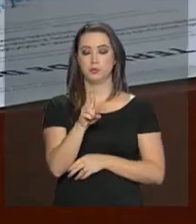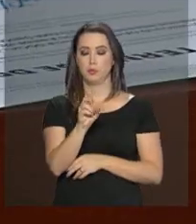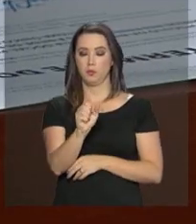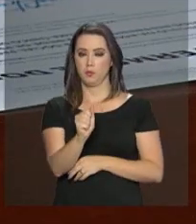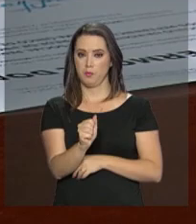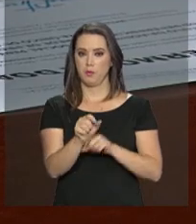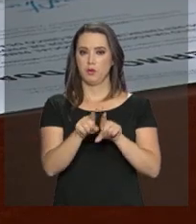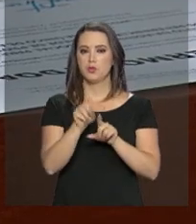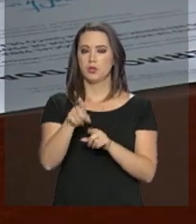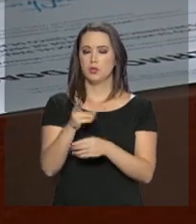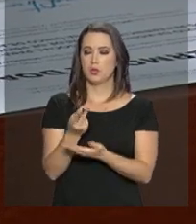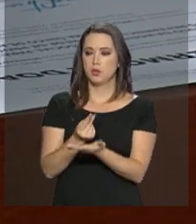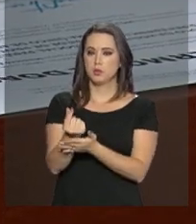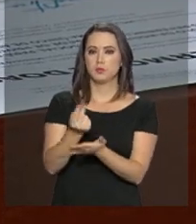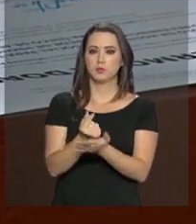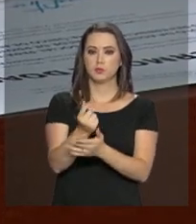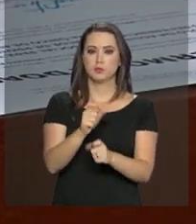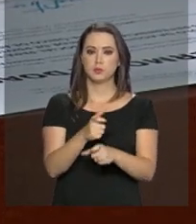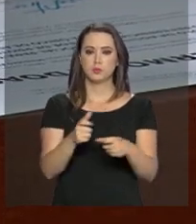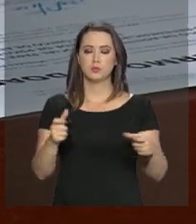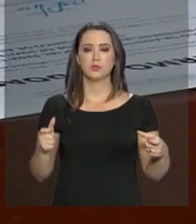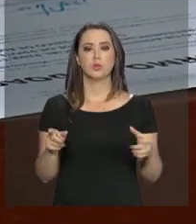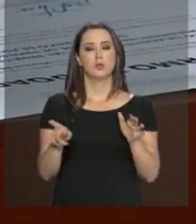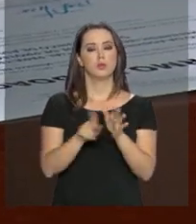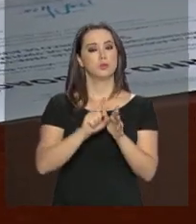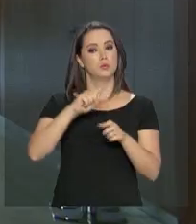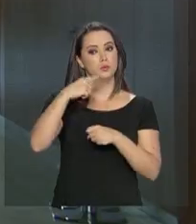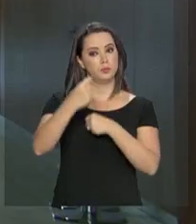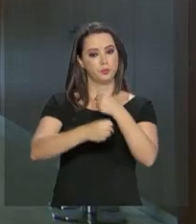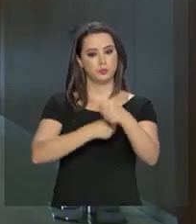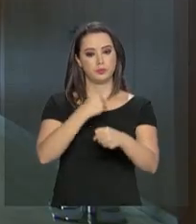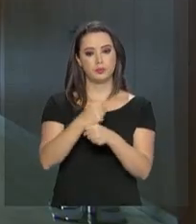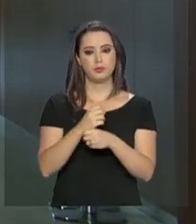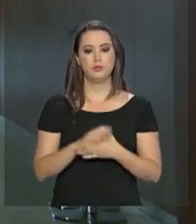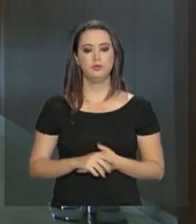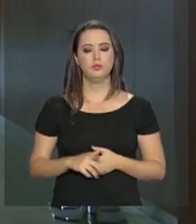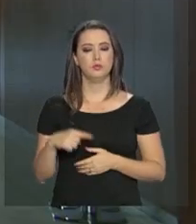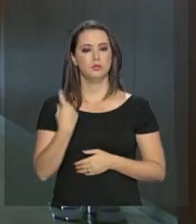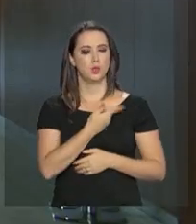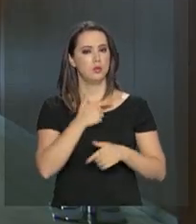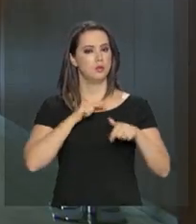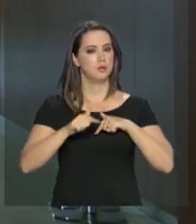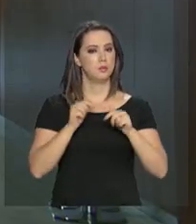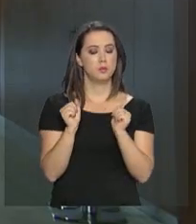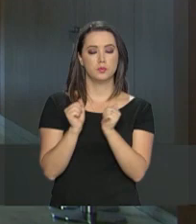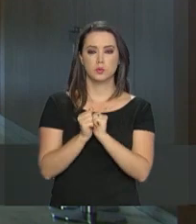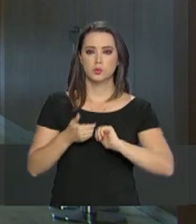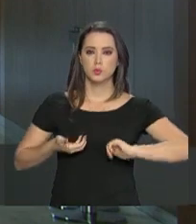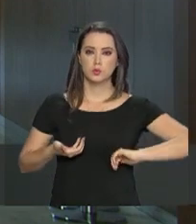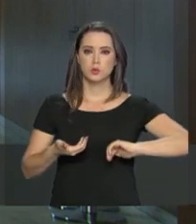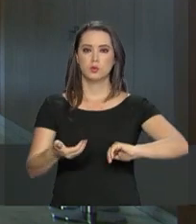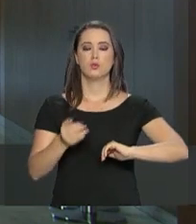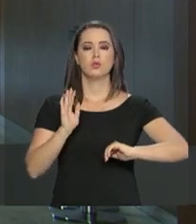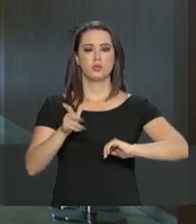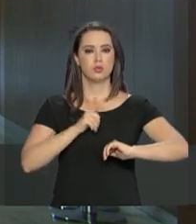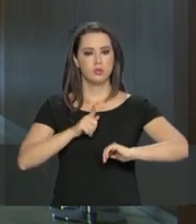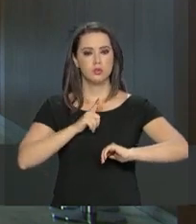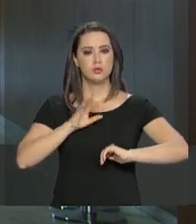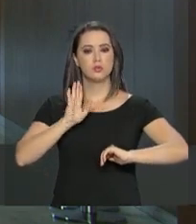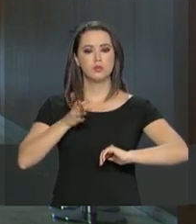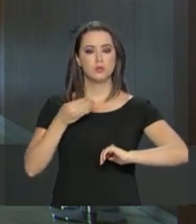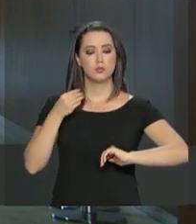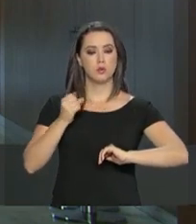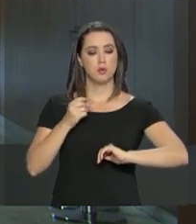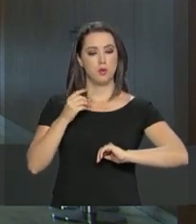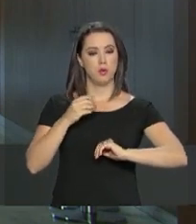já conta com recursos para expansão no próximo ano estamos trabalhando com congresso nacional já obtivemos para